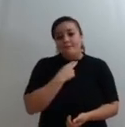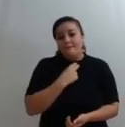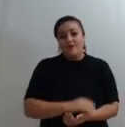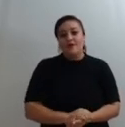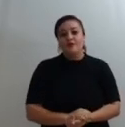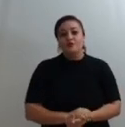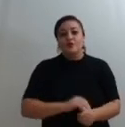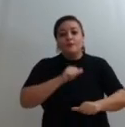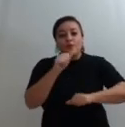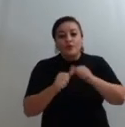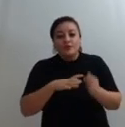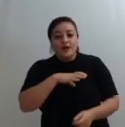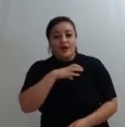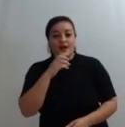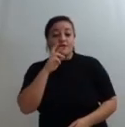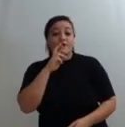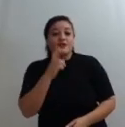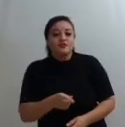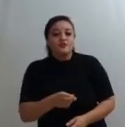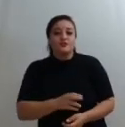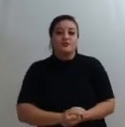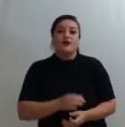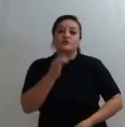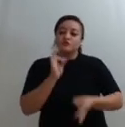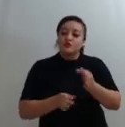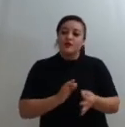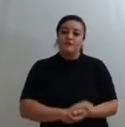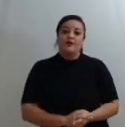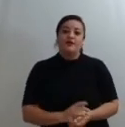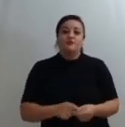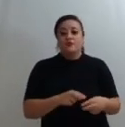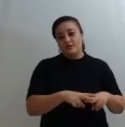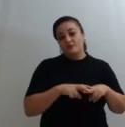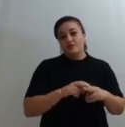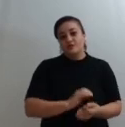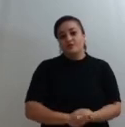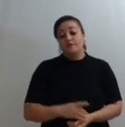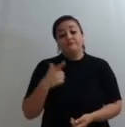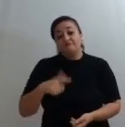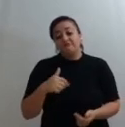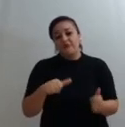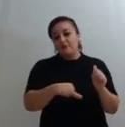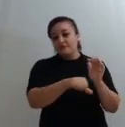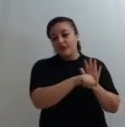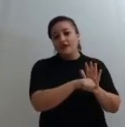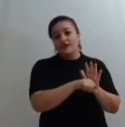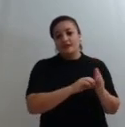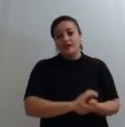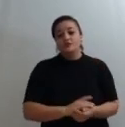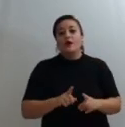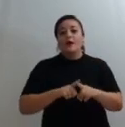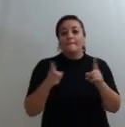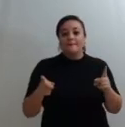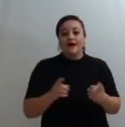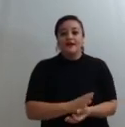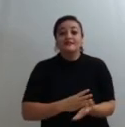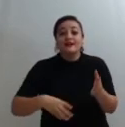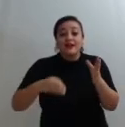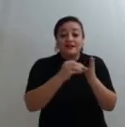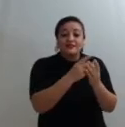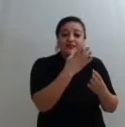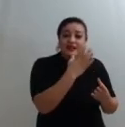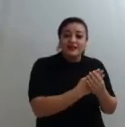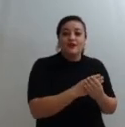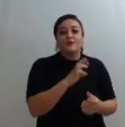no meu sentir, não vejo legalidade, eu apenas faria constar essa ressalva a bem